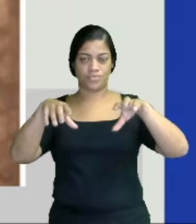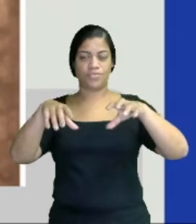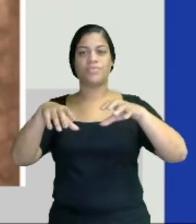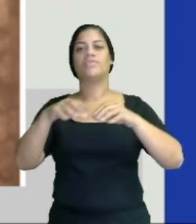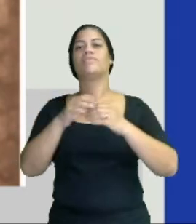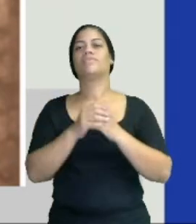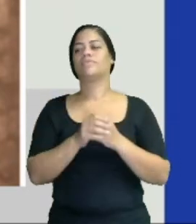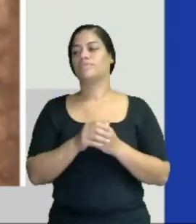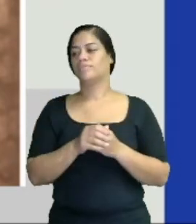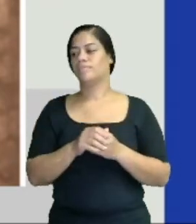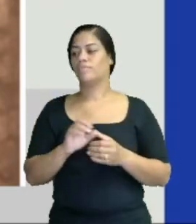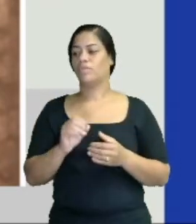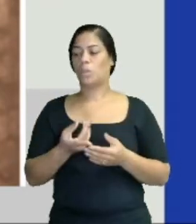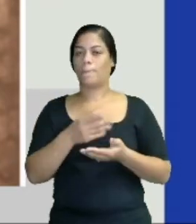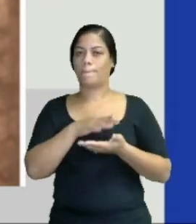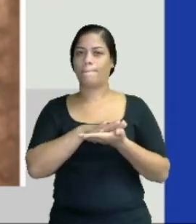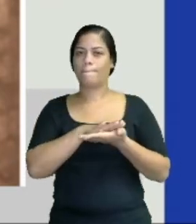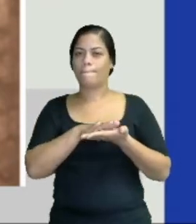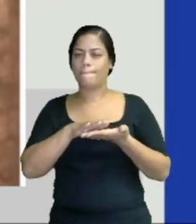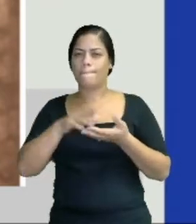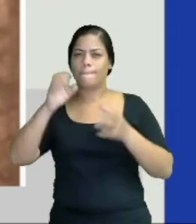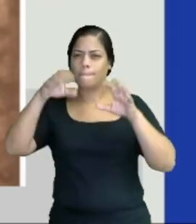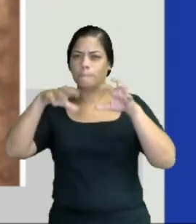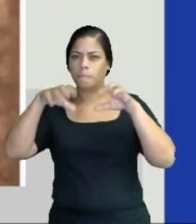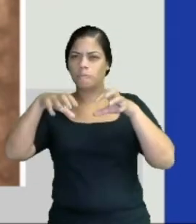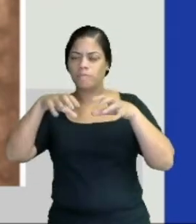ali em cima, ou vêm para uma